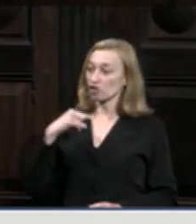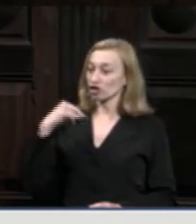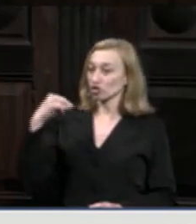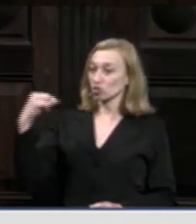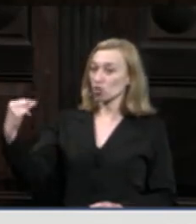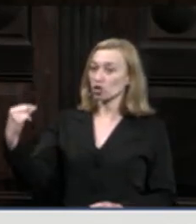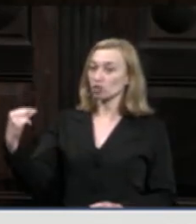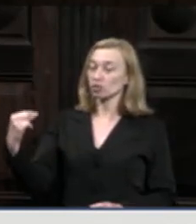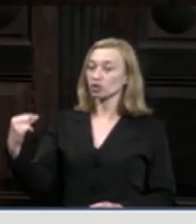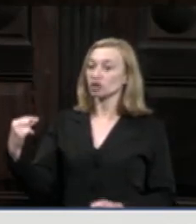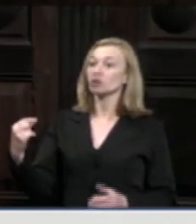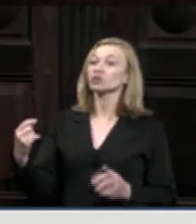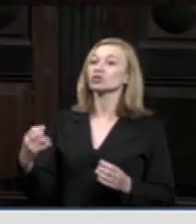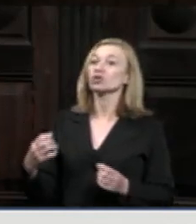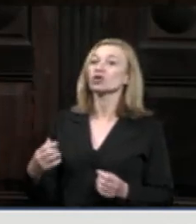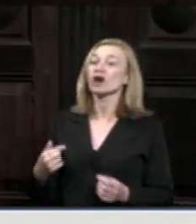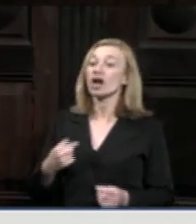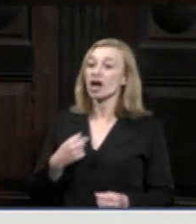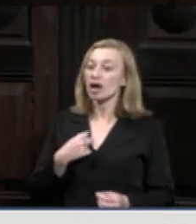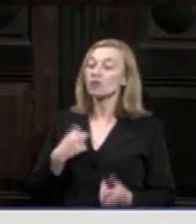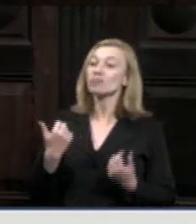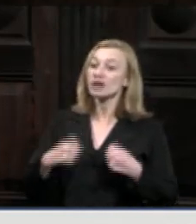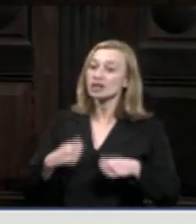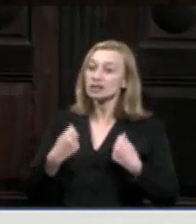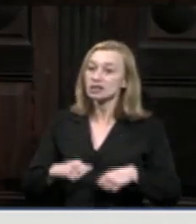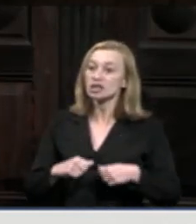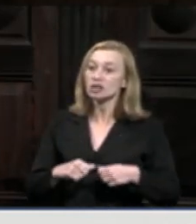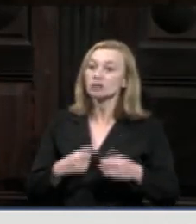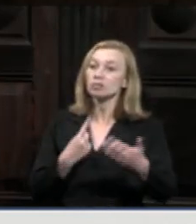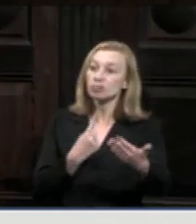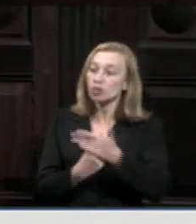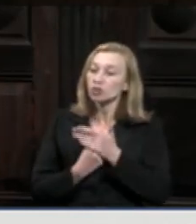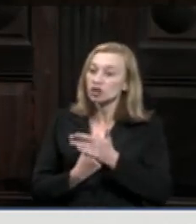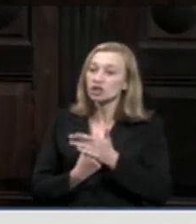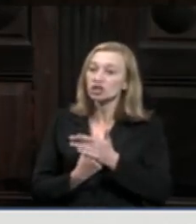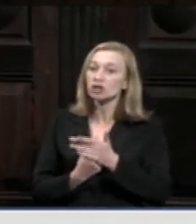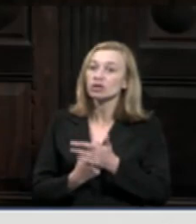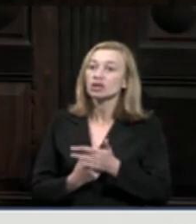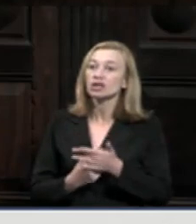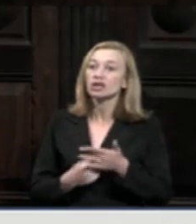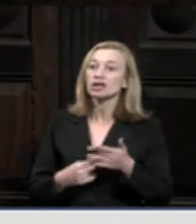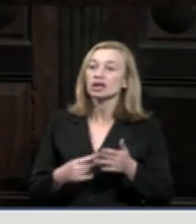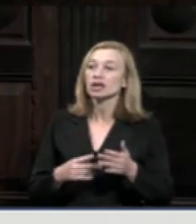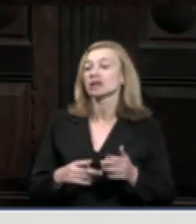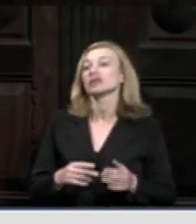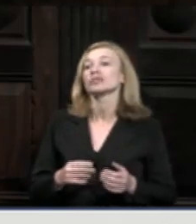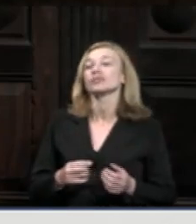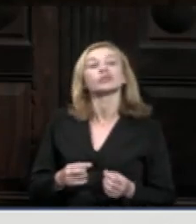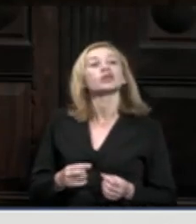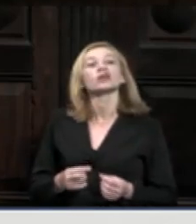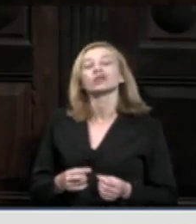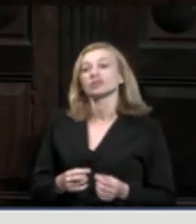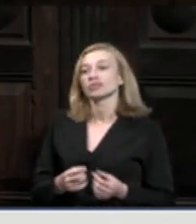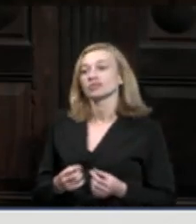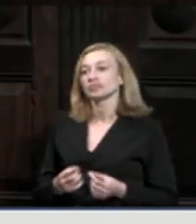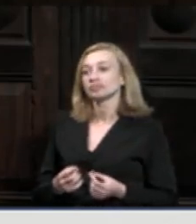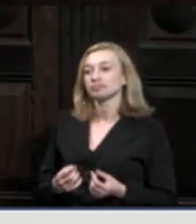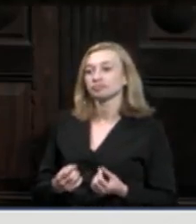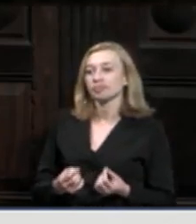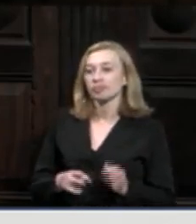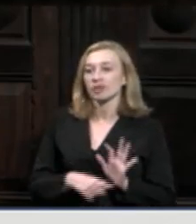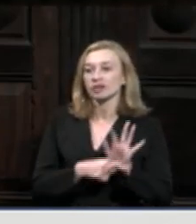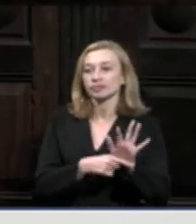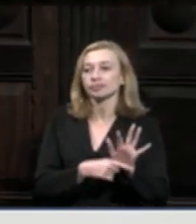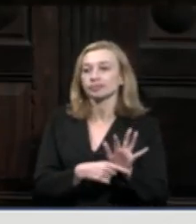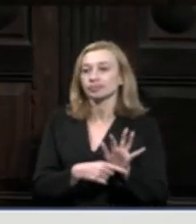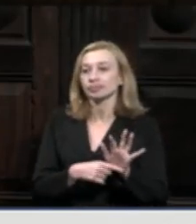Eu fui eleito aqui para defender aquilo que esteja de acordo com as minhas convicções. Não